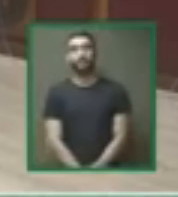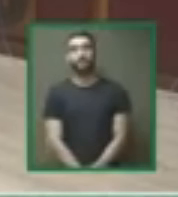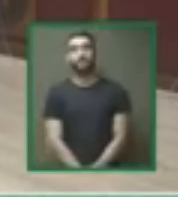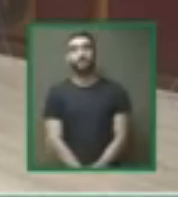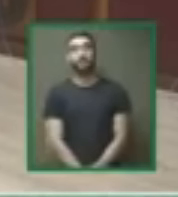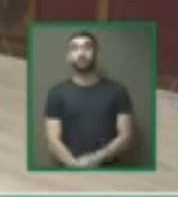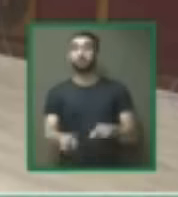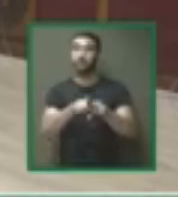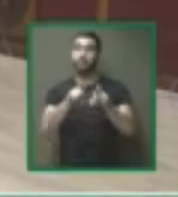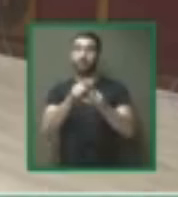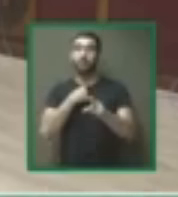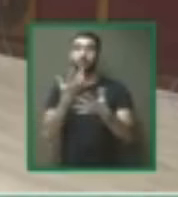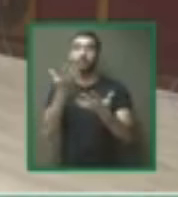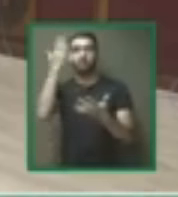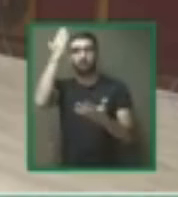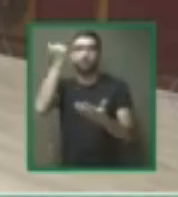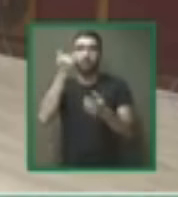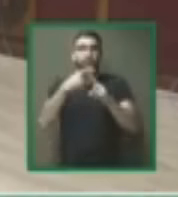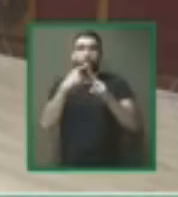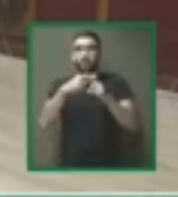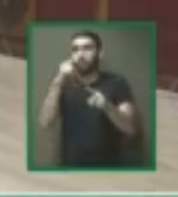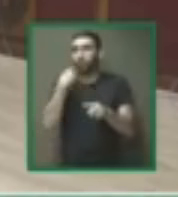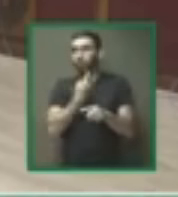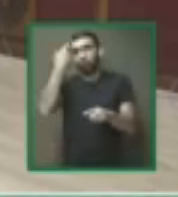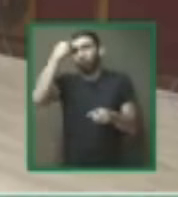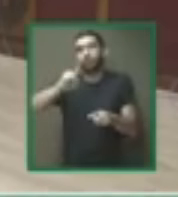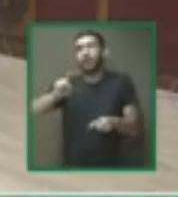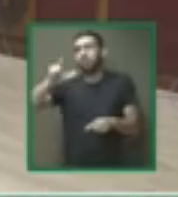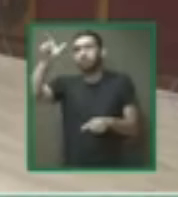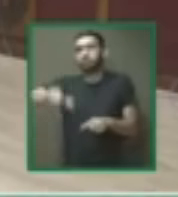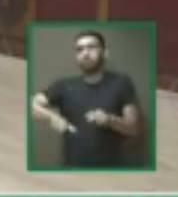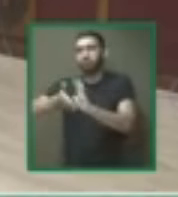Inclusive, isso é uma boa pergunta, né, doutor? A gente não sabe quem fez.